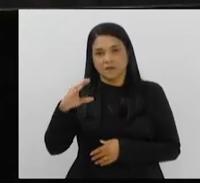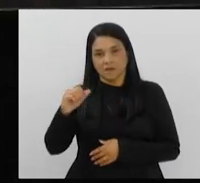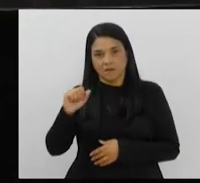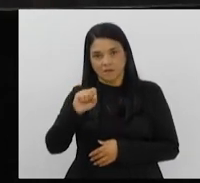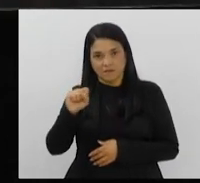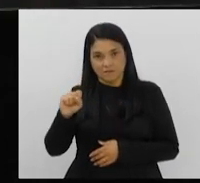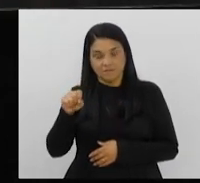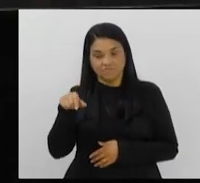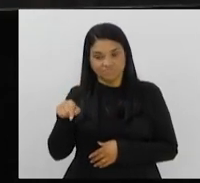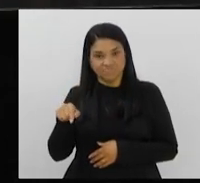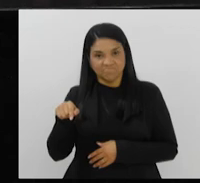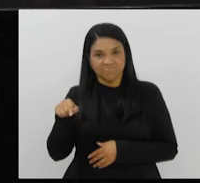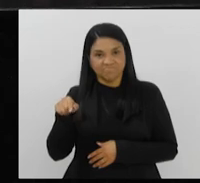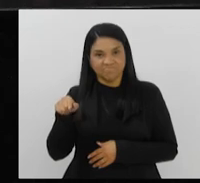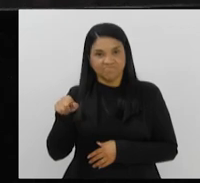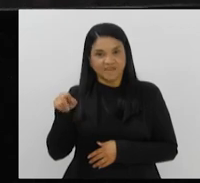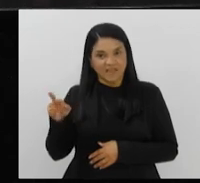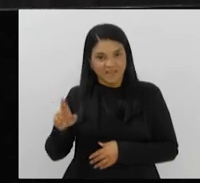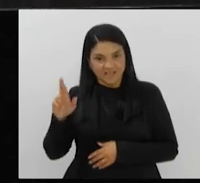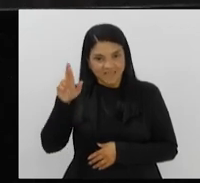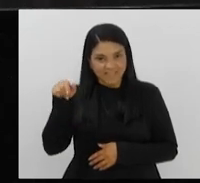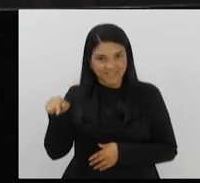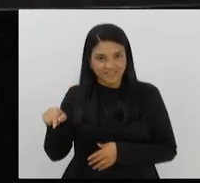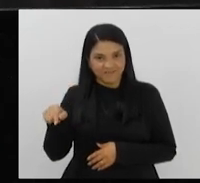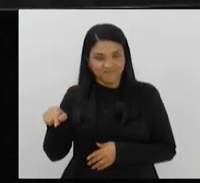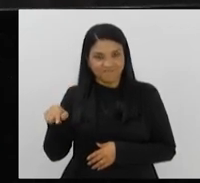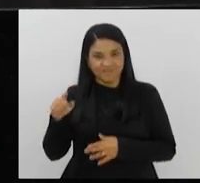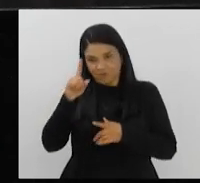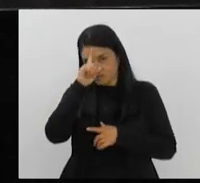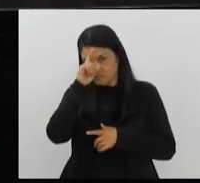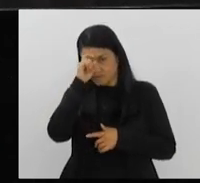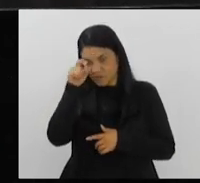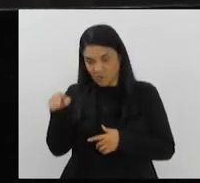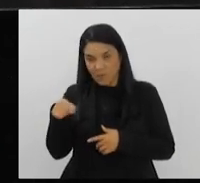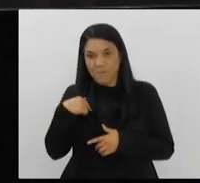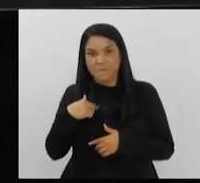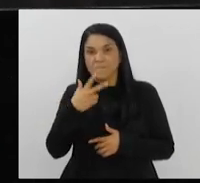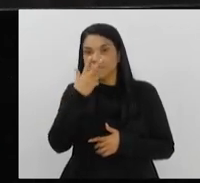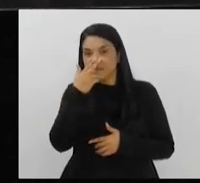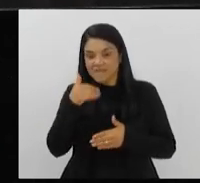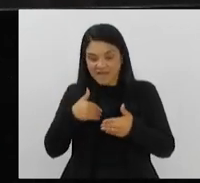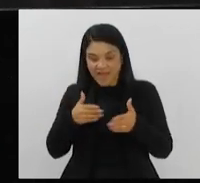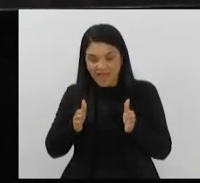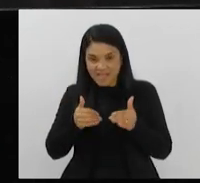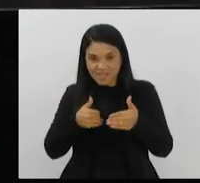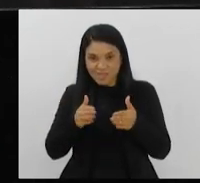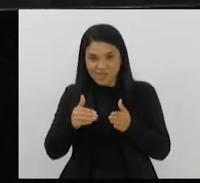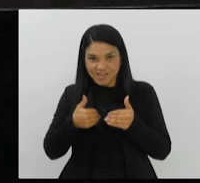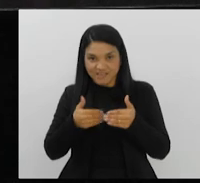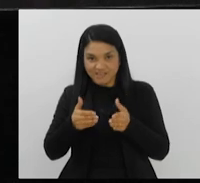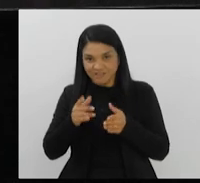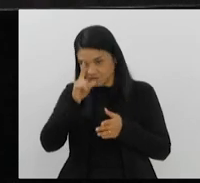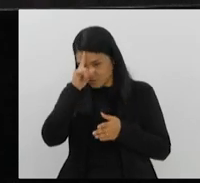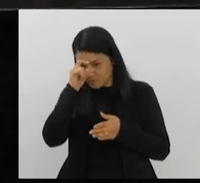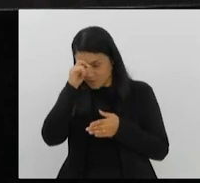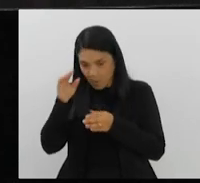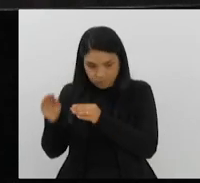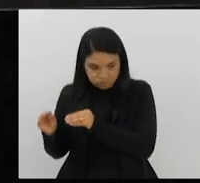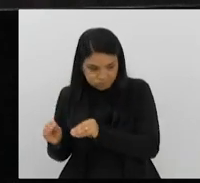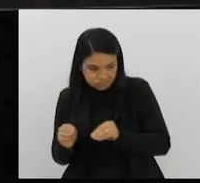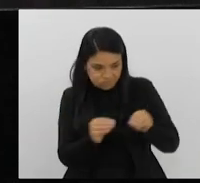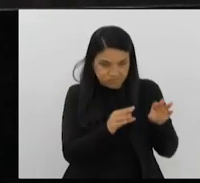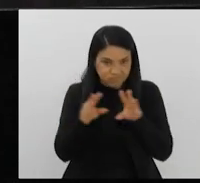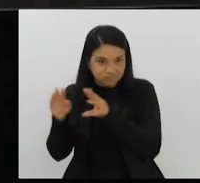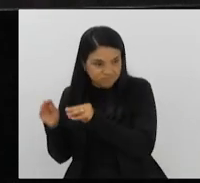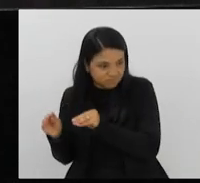total. Né? Parece que saíram caixas de dentro da Santa Casa e essas caixas estariam